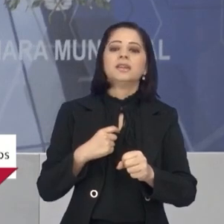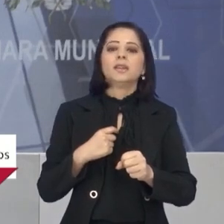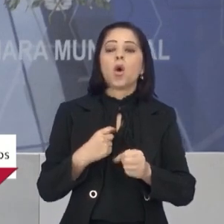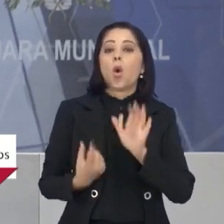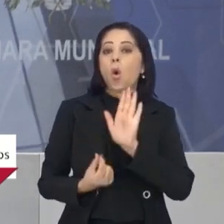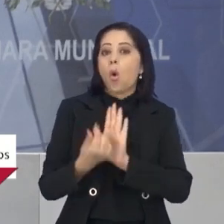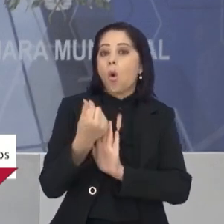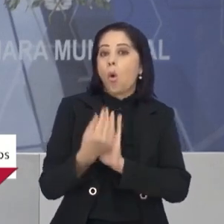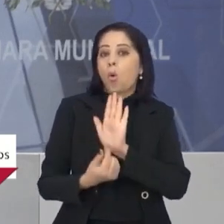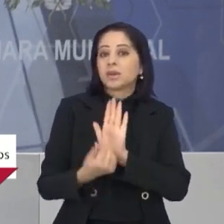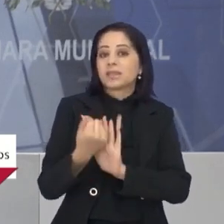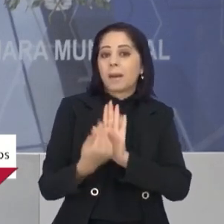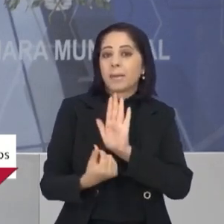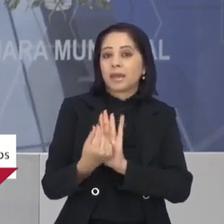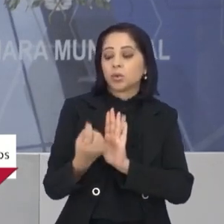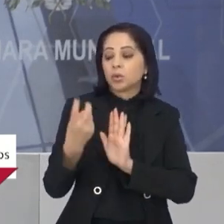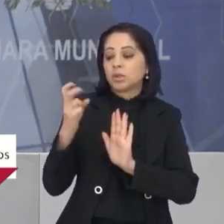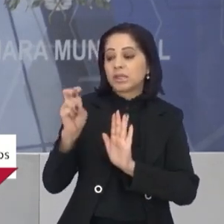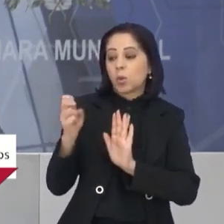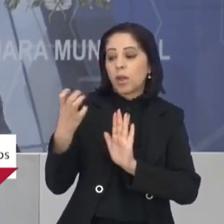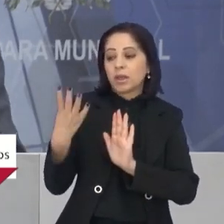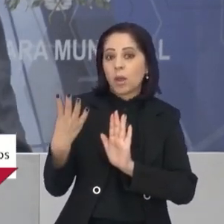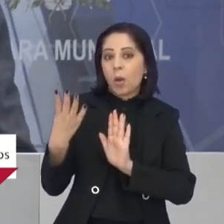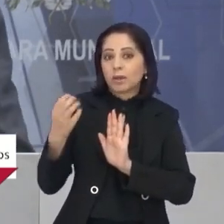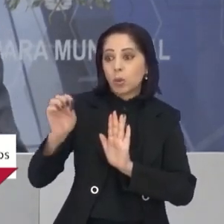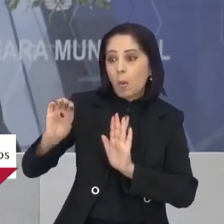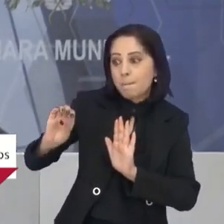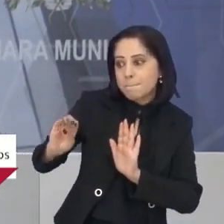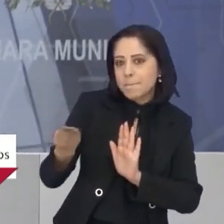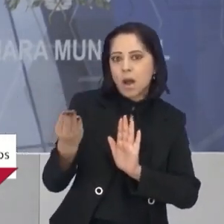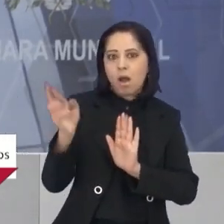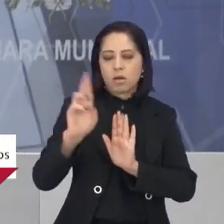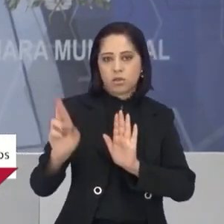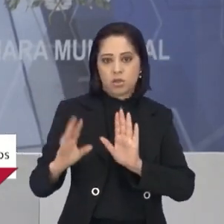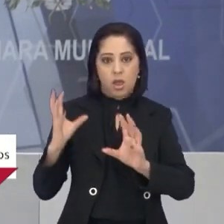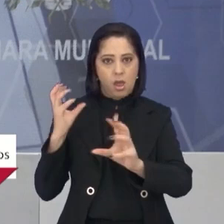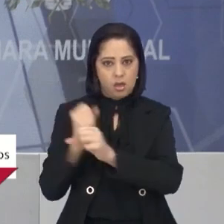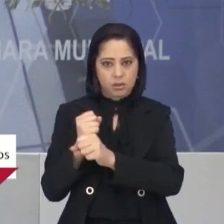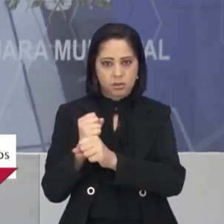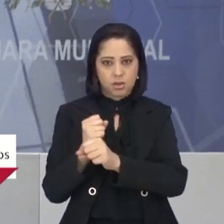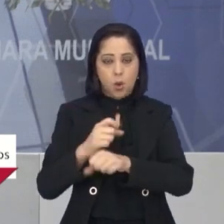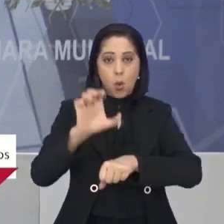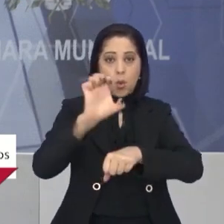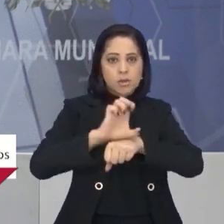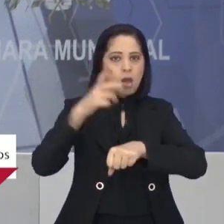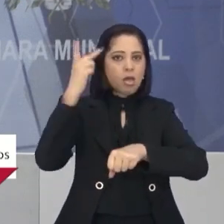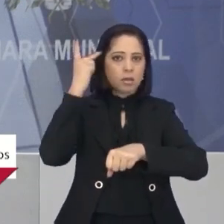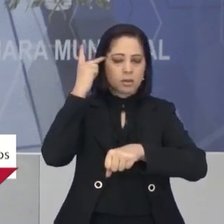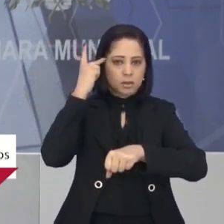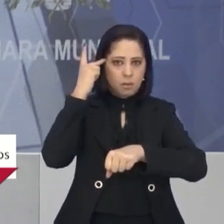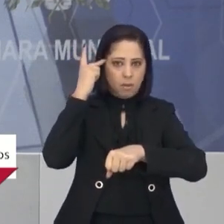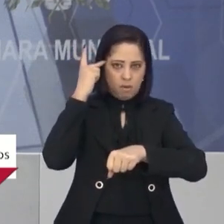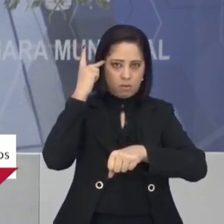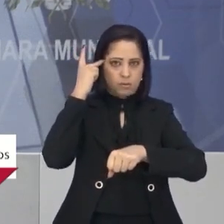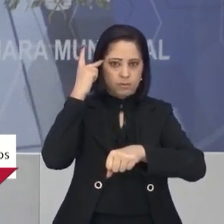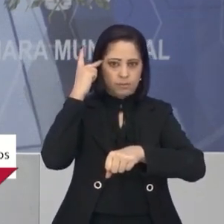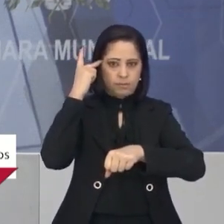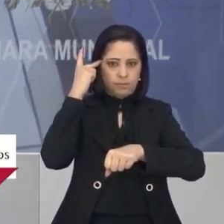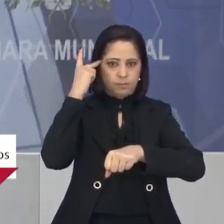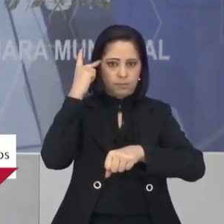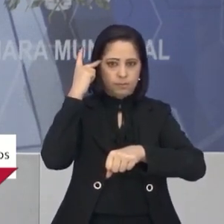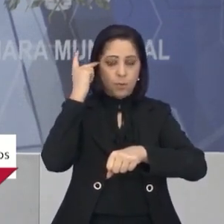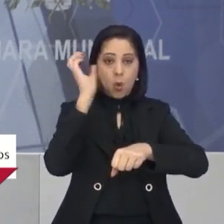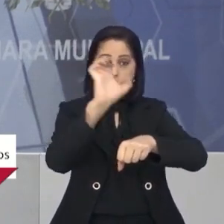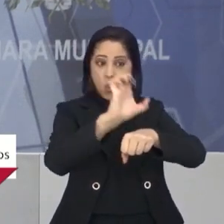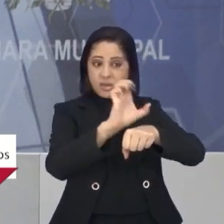oramentos públicos somados o estado de São Paulo